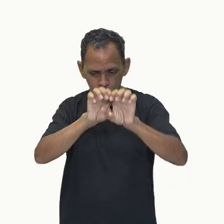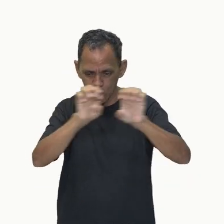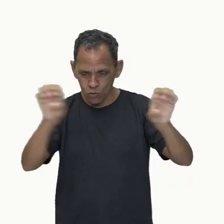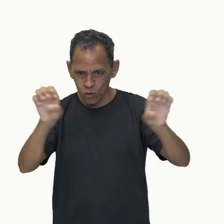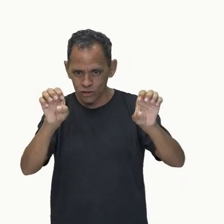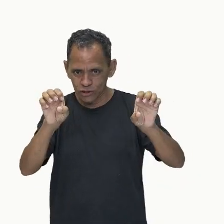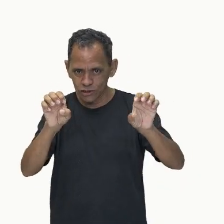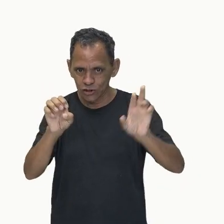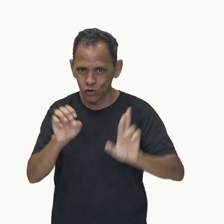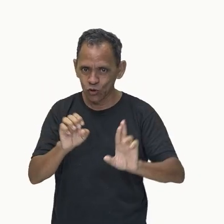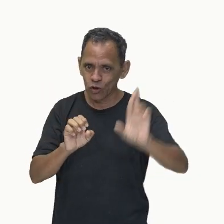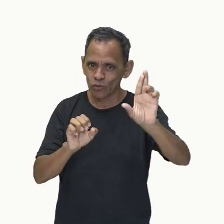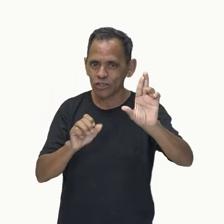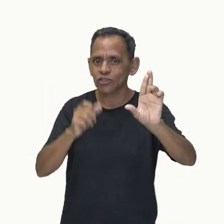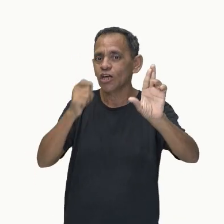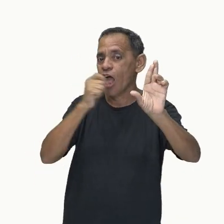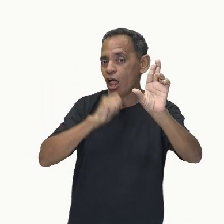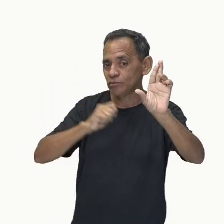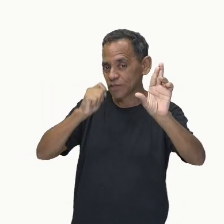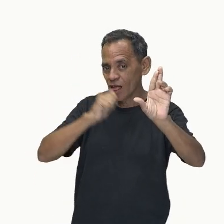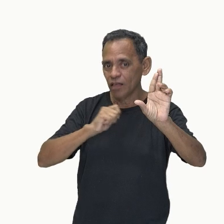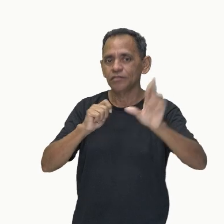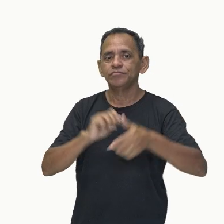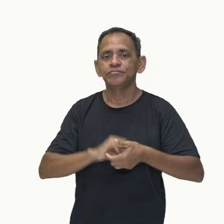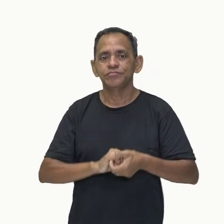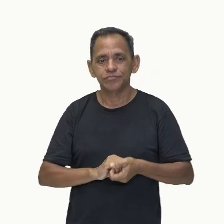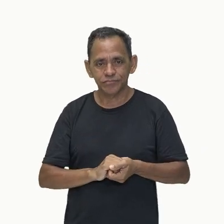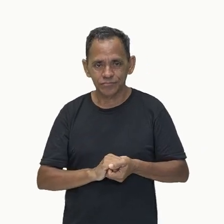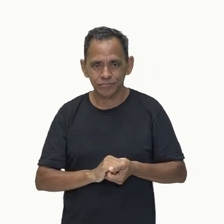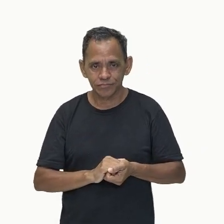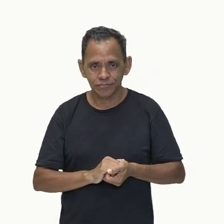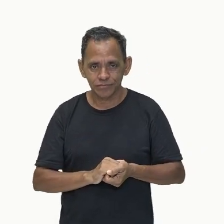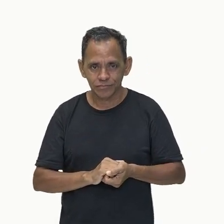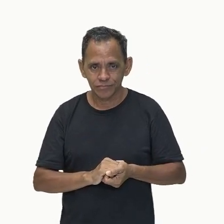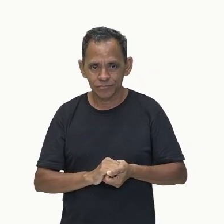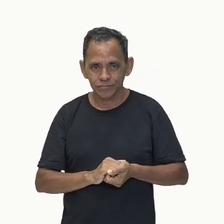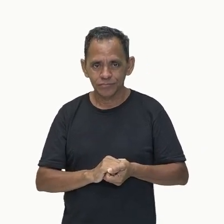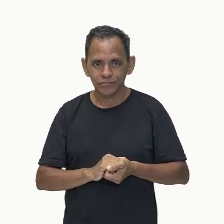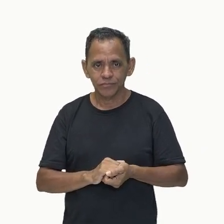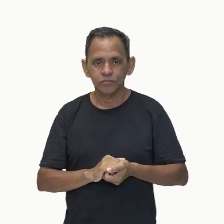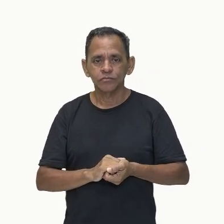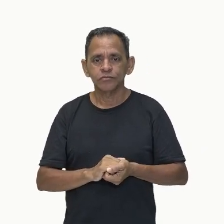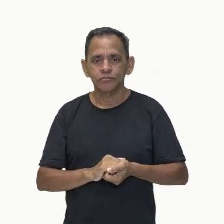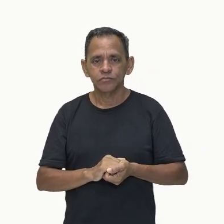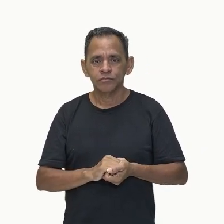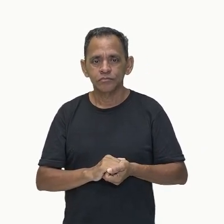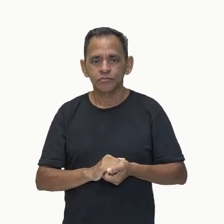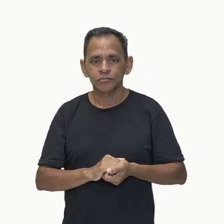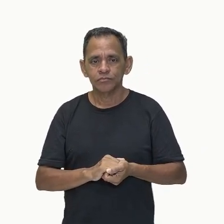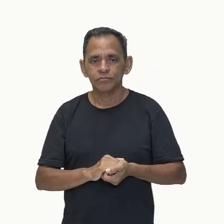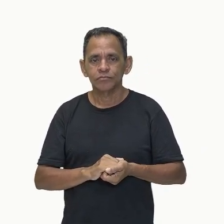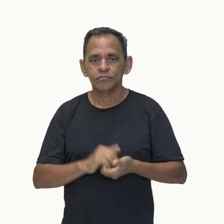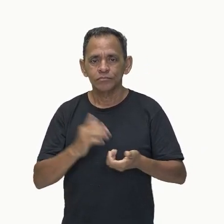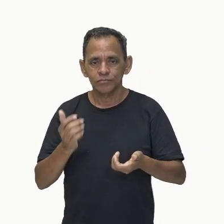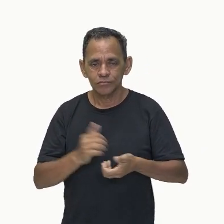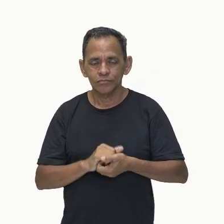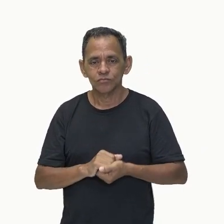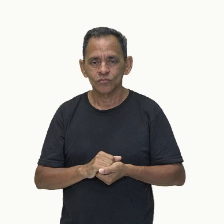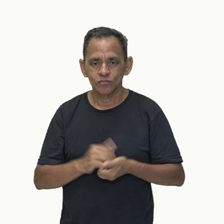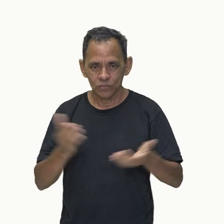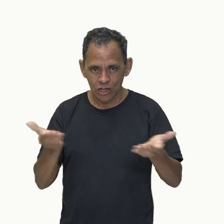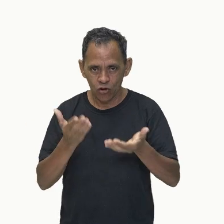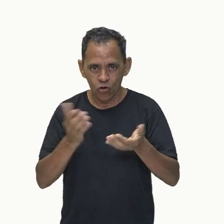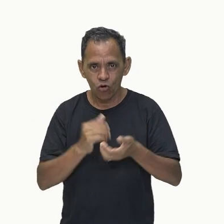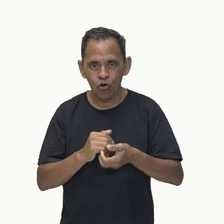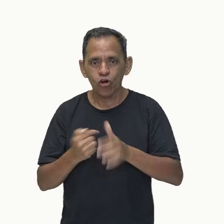vídeo. Equação do sorvete, tá, pessoal? Então você tem aqui, ó, comparando. Vou até pintar aqui com as mesmas letras,